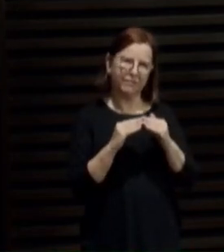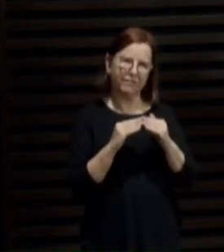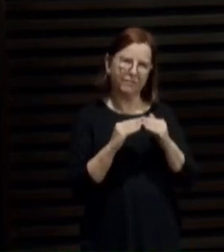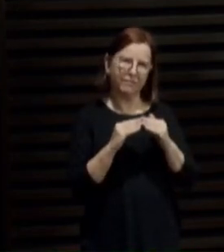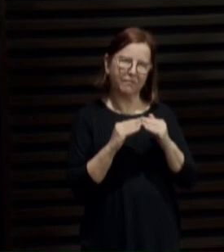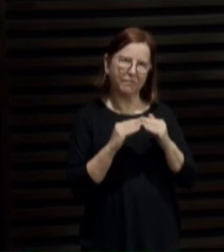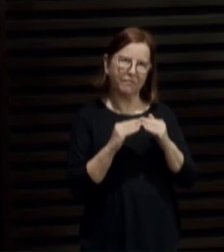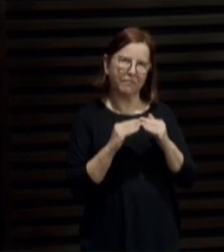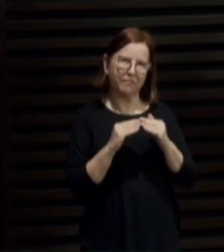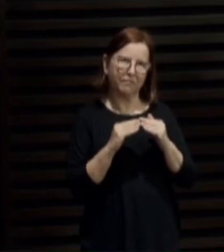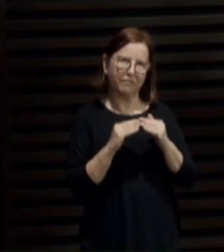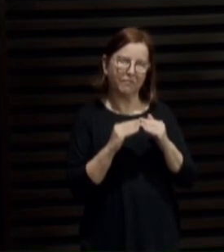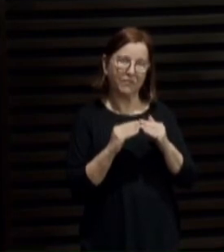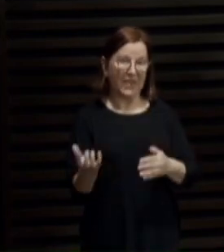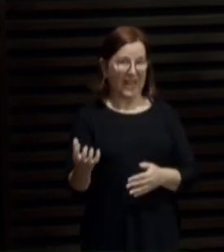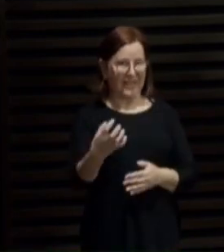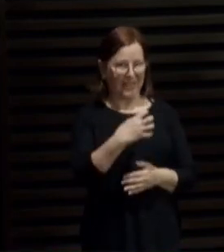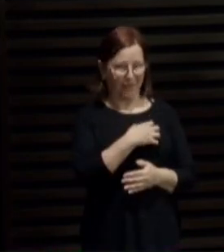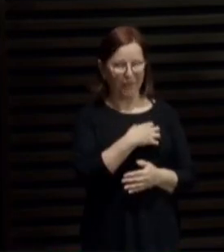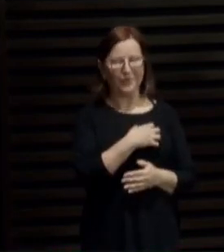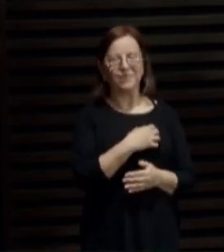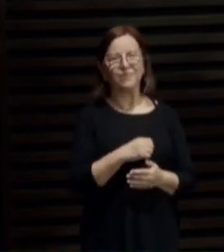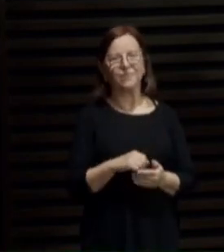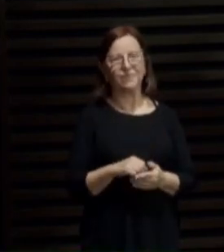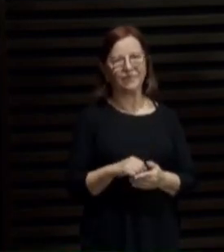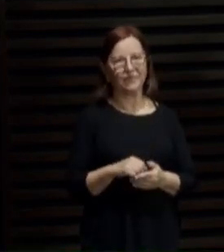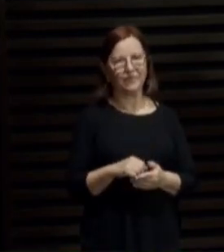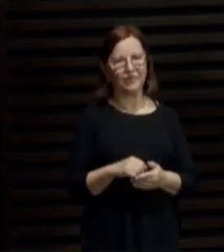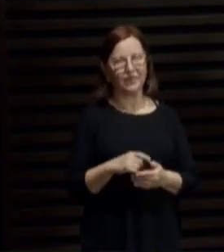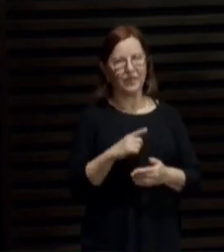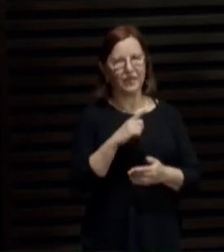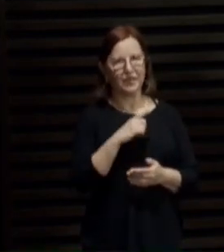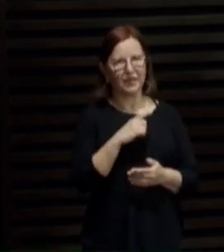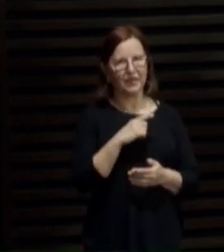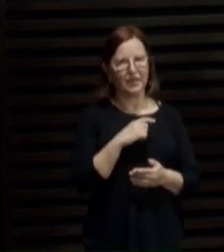lá em Salvador, e ele tem umas filhas. Uma filha